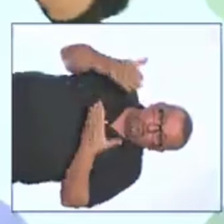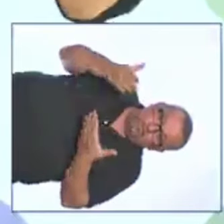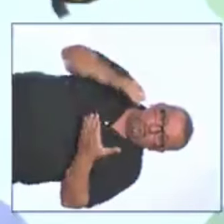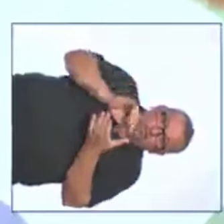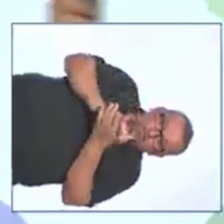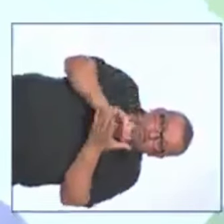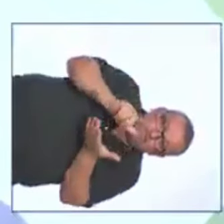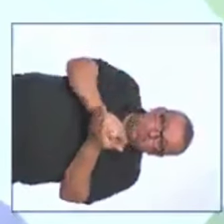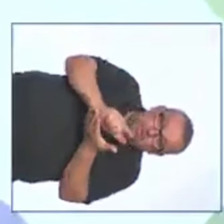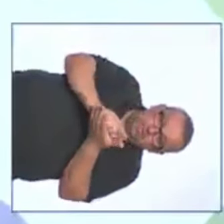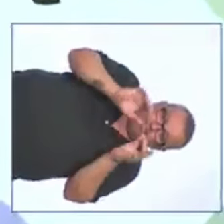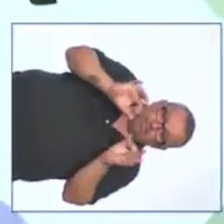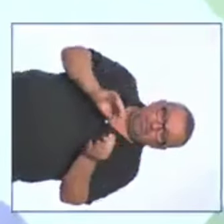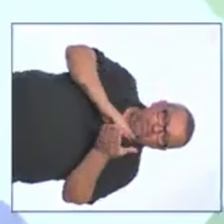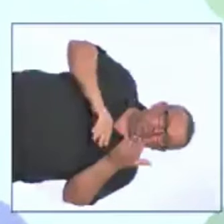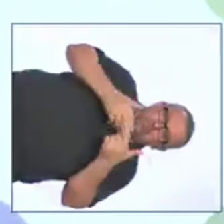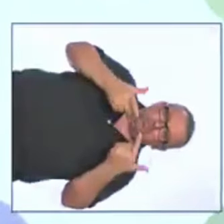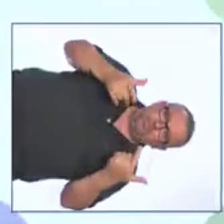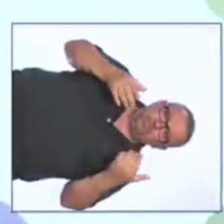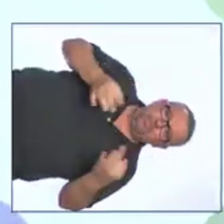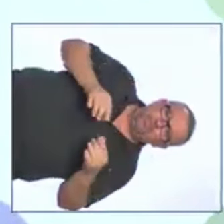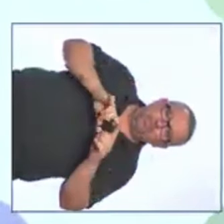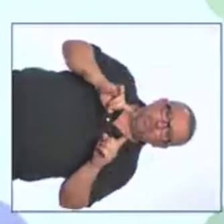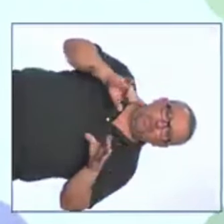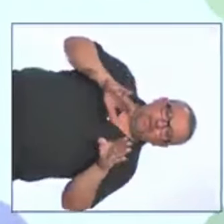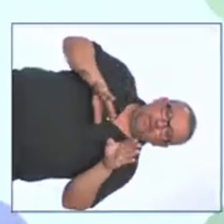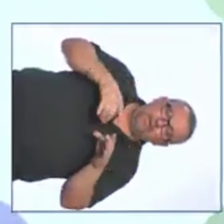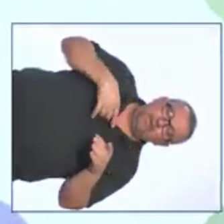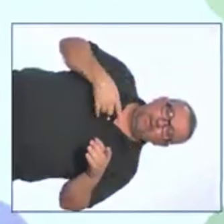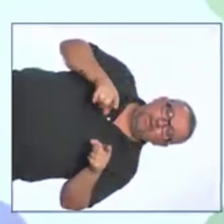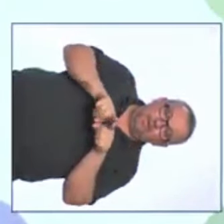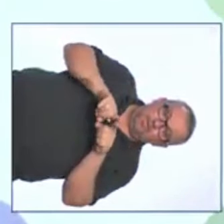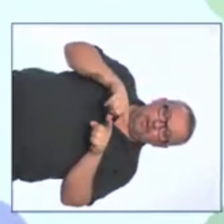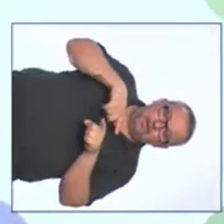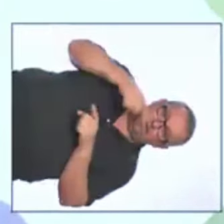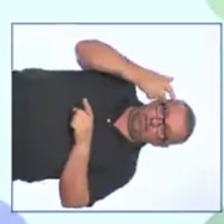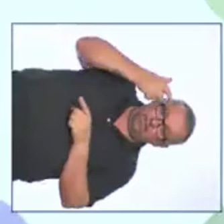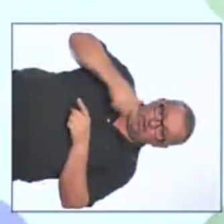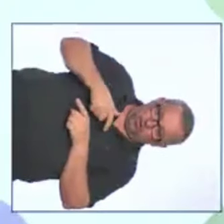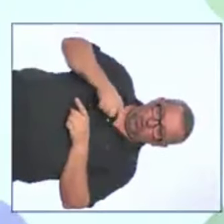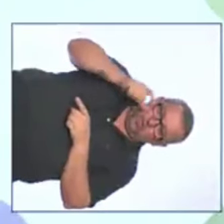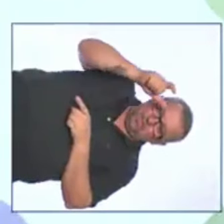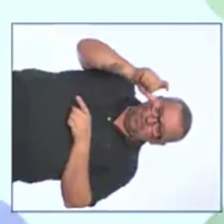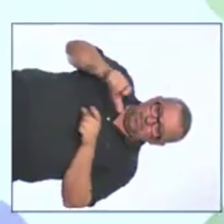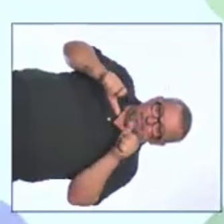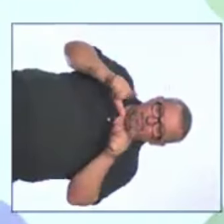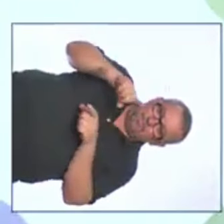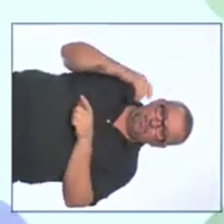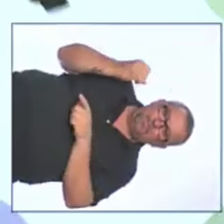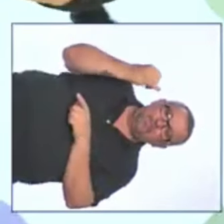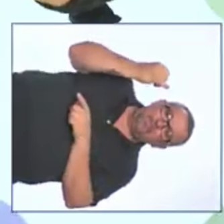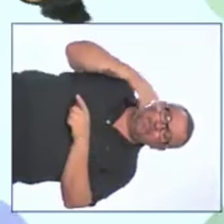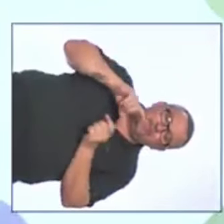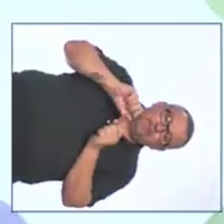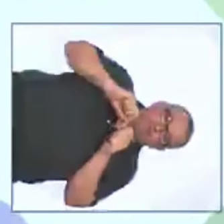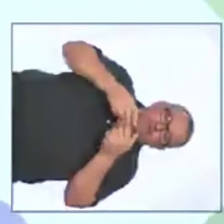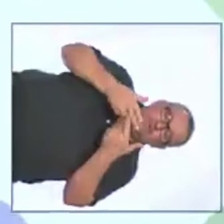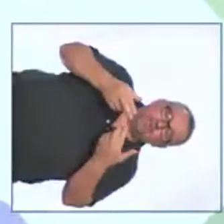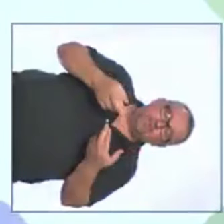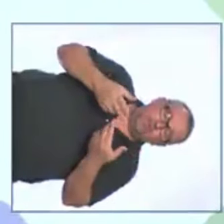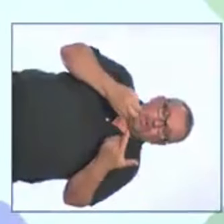papel né com toda toda essa questão às vezes a gente também tem pessoas né que são importantes e exercem papéis na